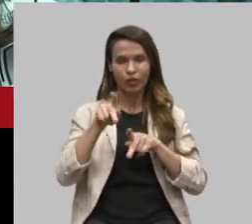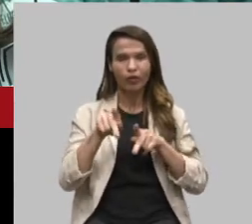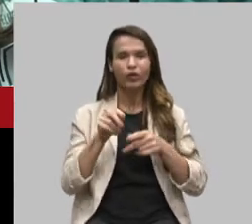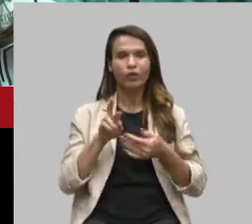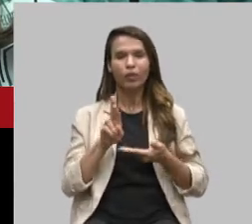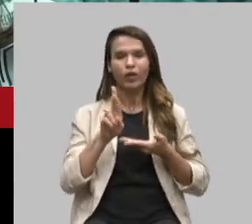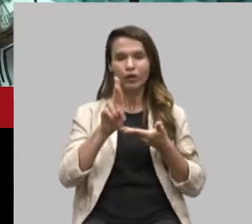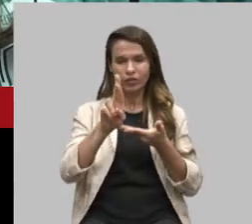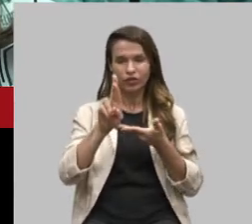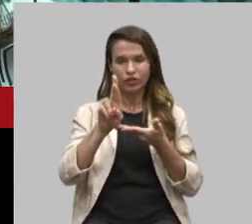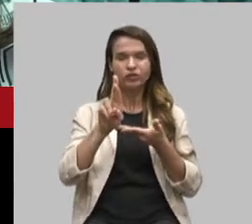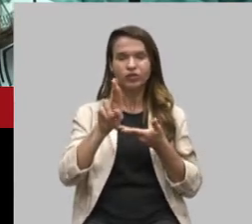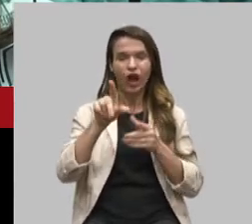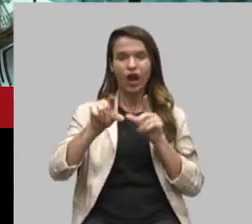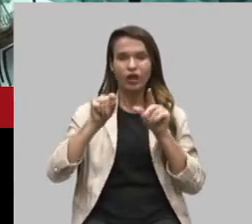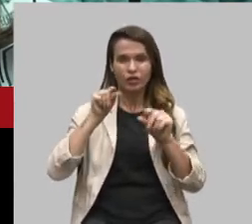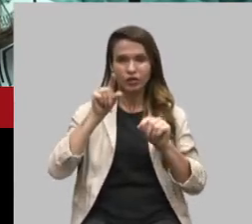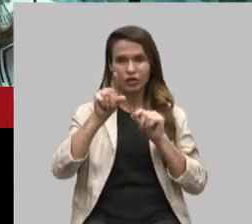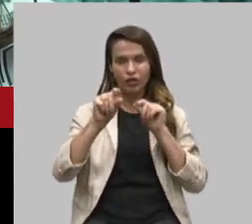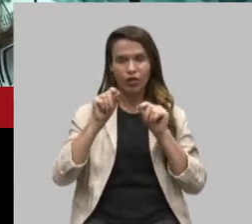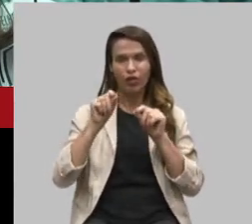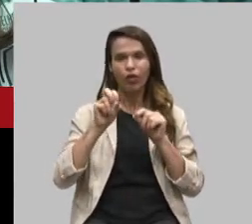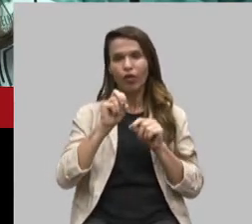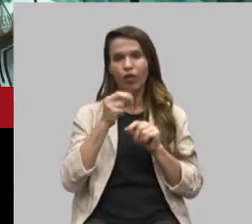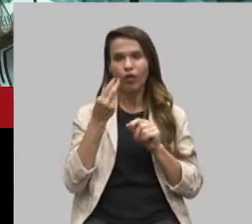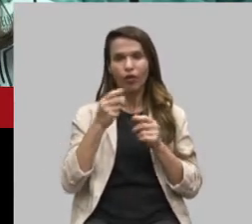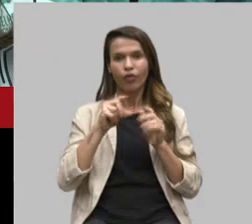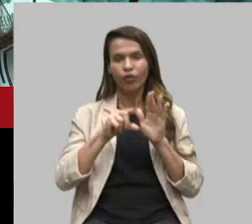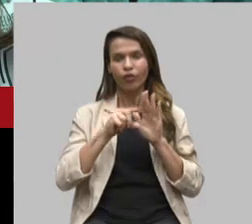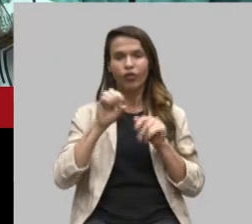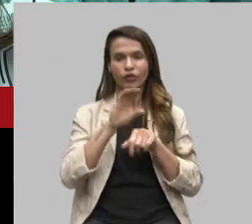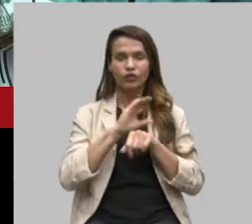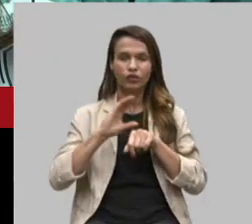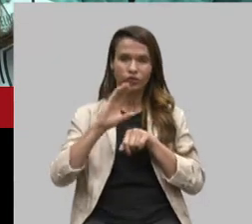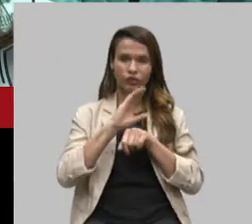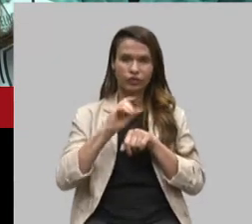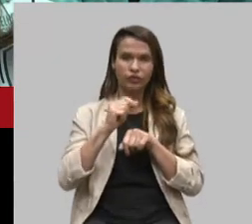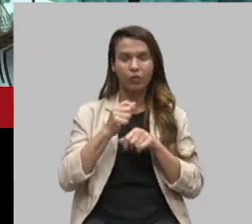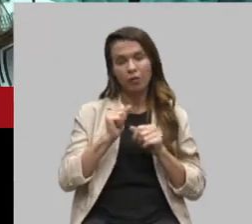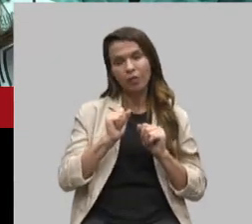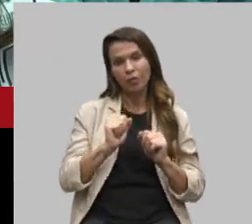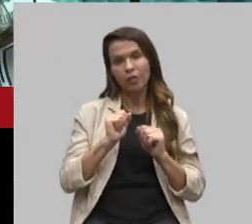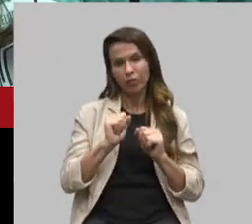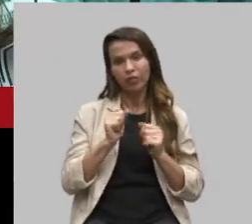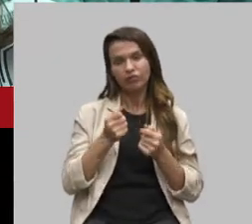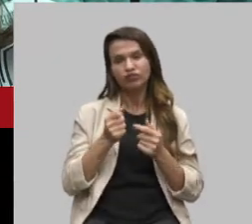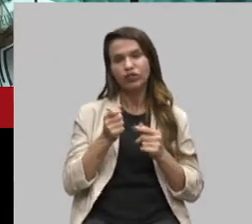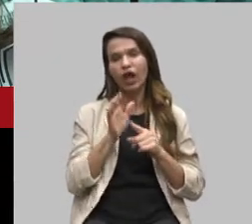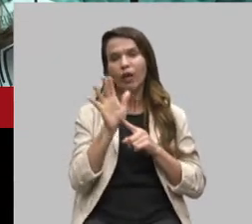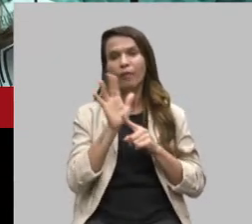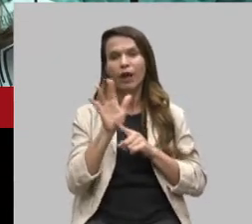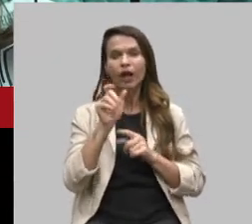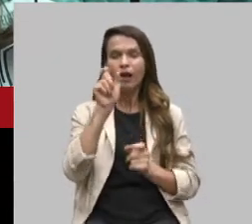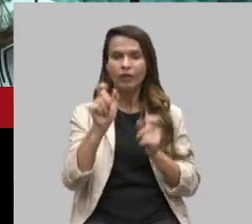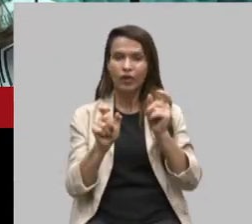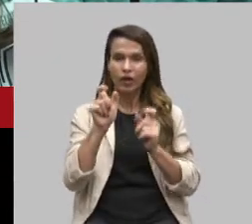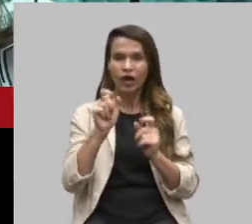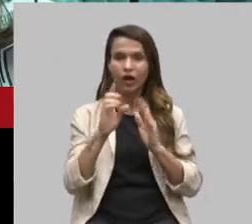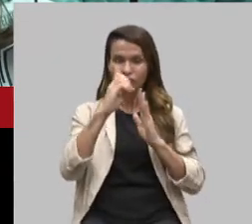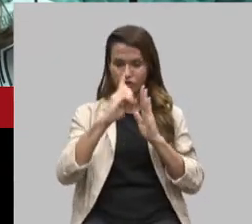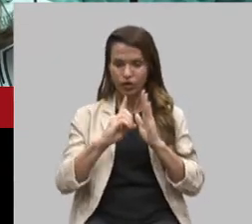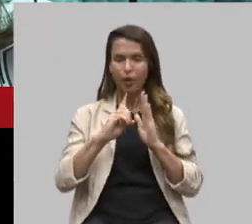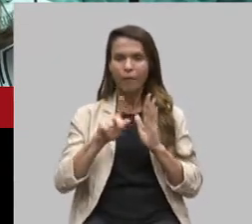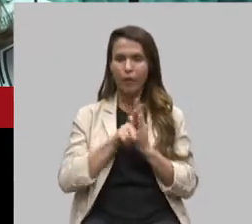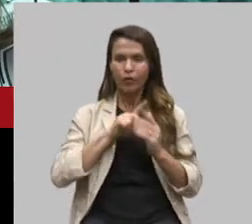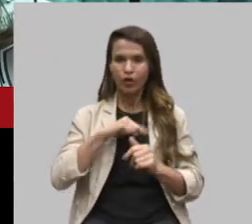eleitos eh ou diretamente nos termos dessa constituição ou seja o poder emana da gente se a gente tá aqui é para exerceu um direito que é nosso que é de